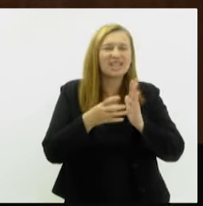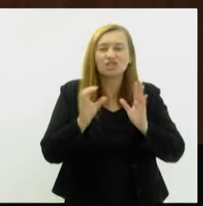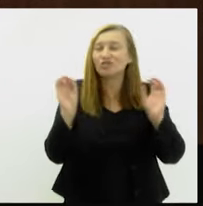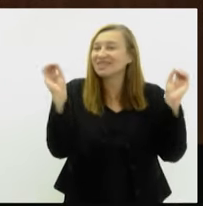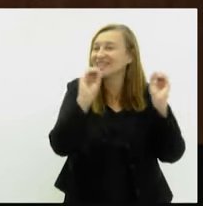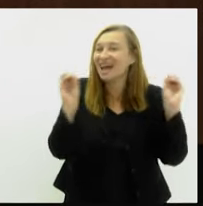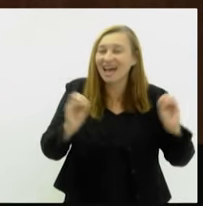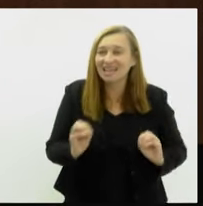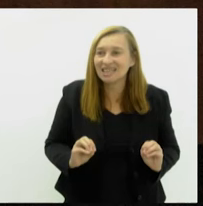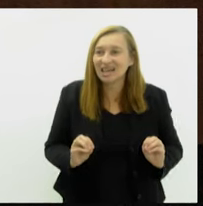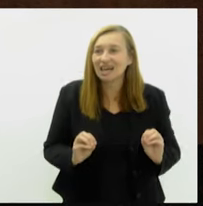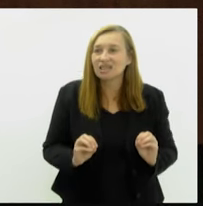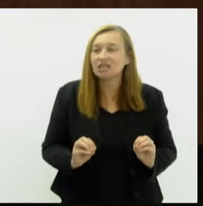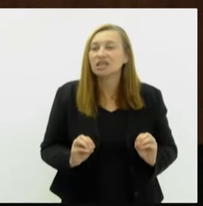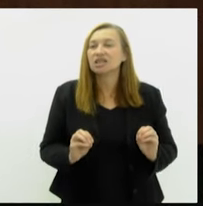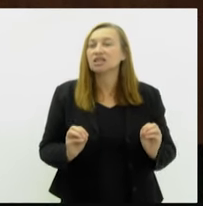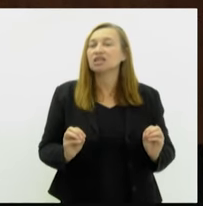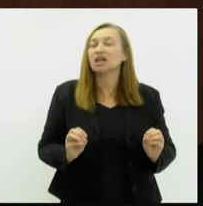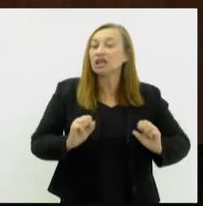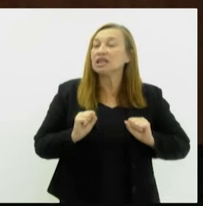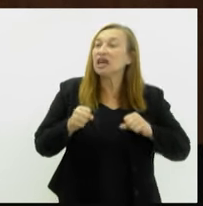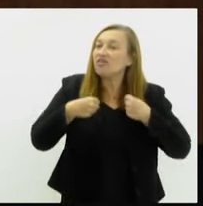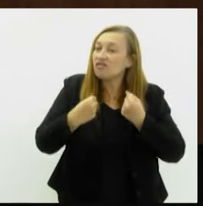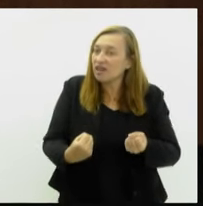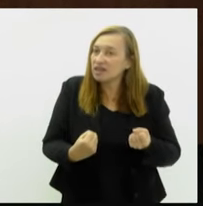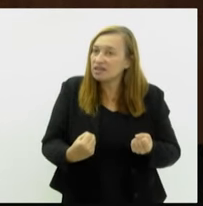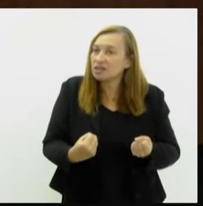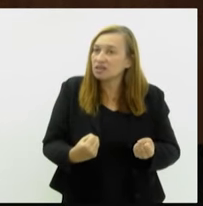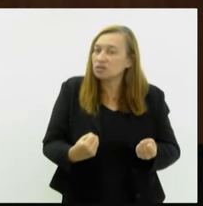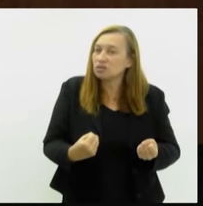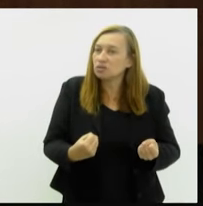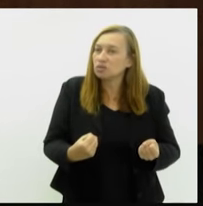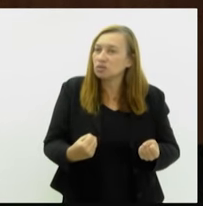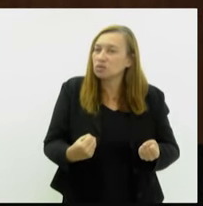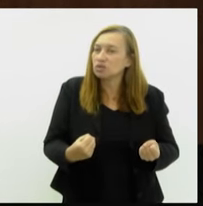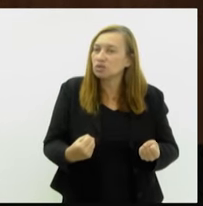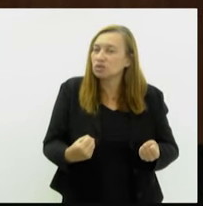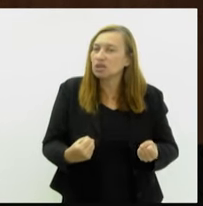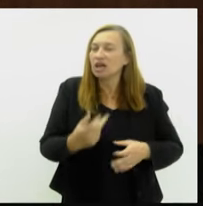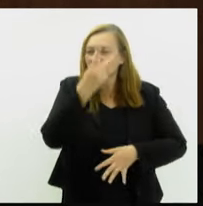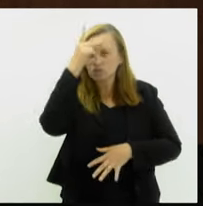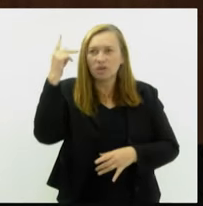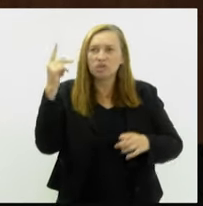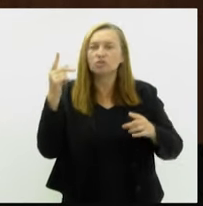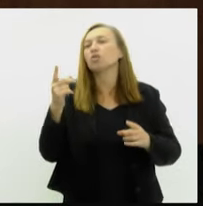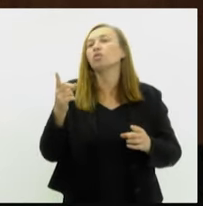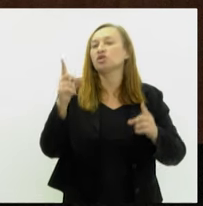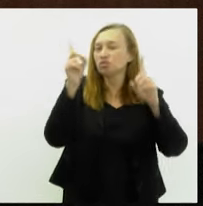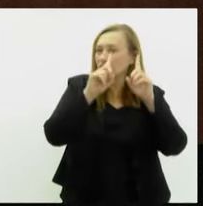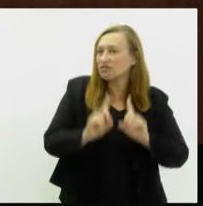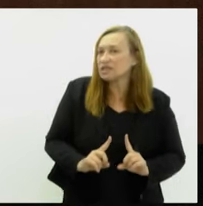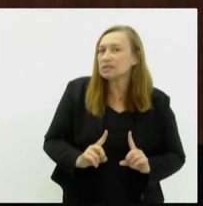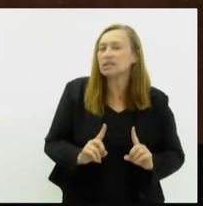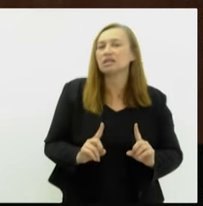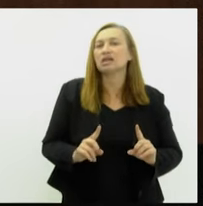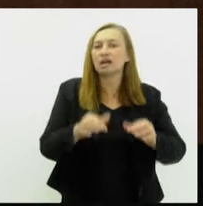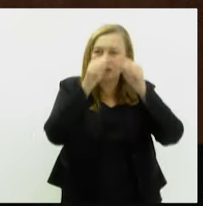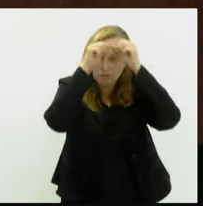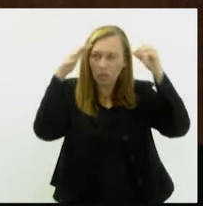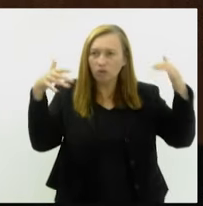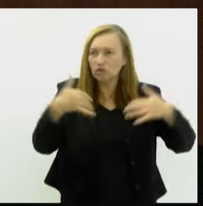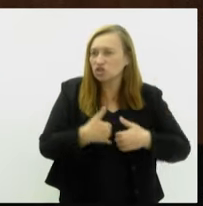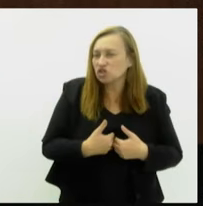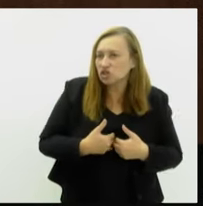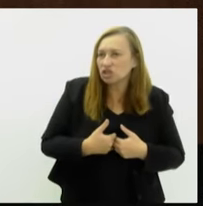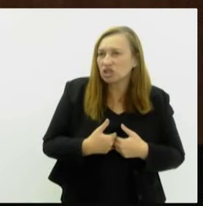cor dessa causa em defesa das pessoas com deficiência, das pessoas autistas, das